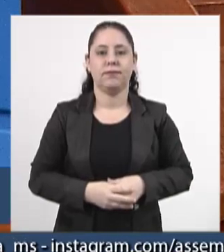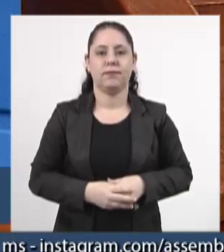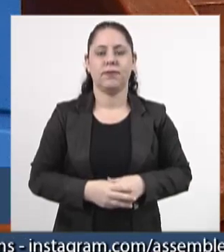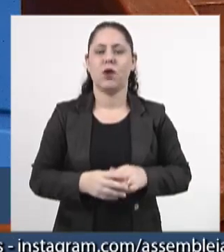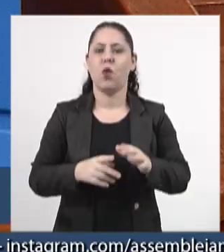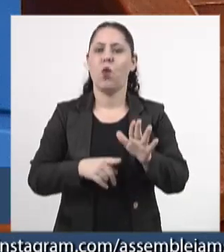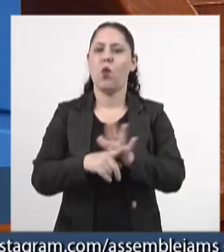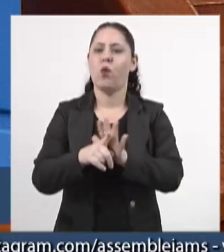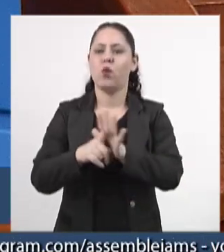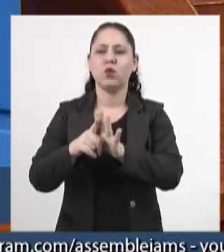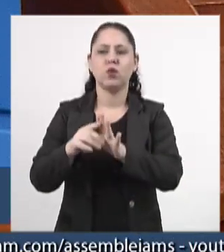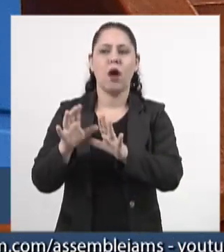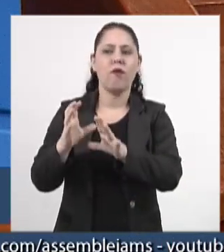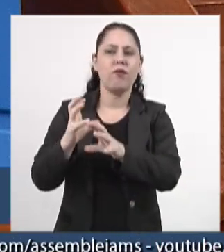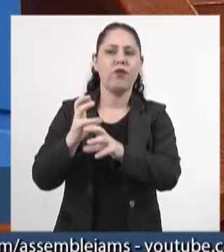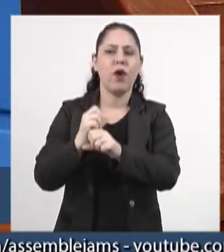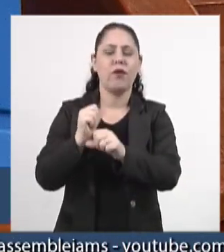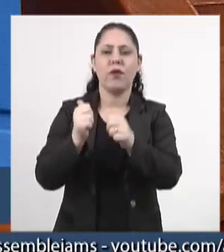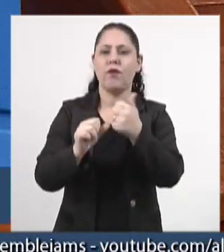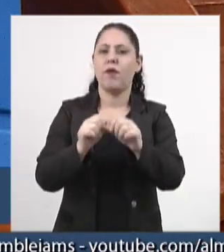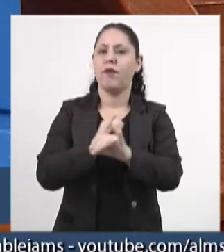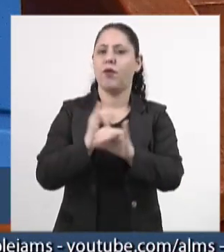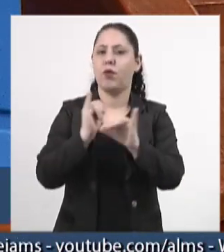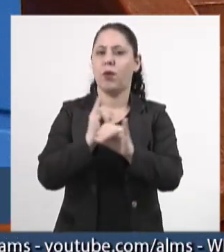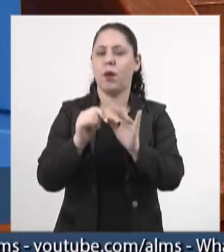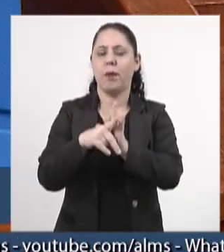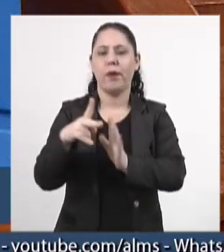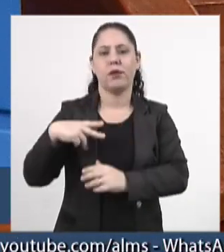E no levantamento que o Ministério Público fez,